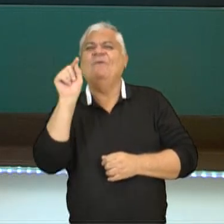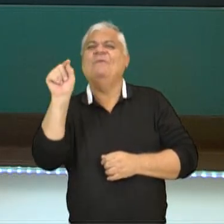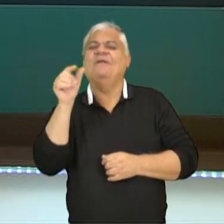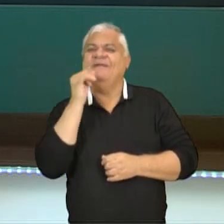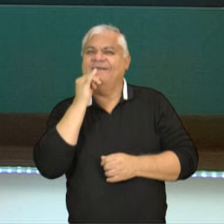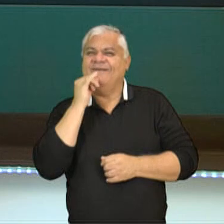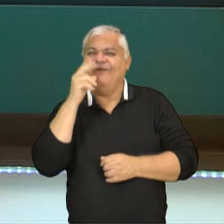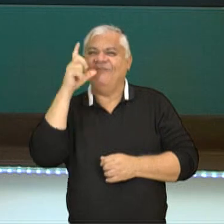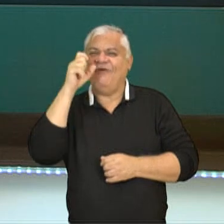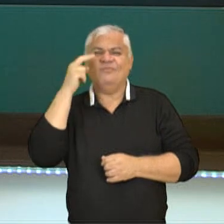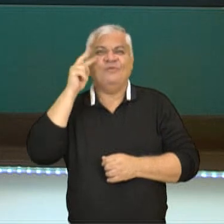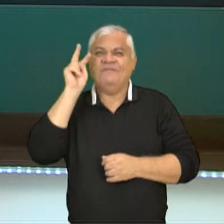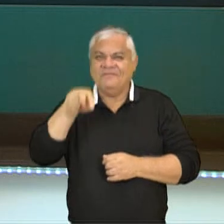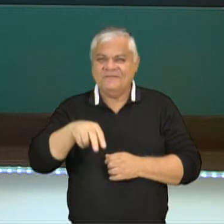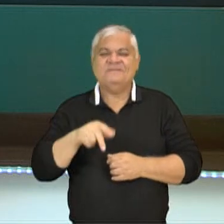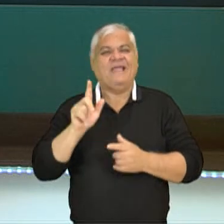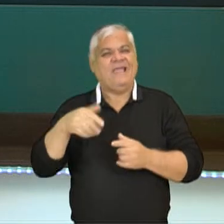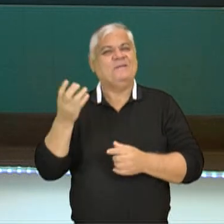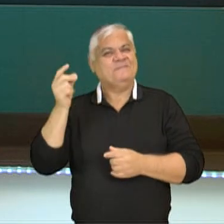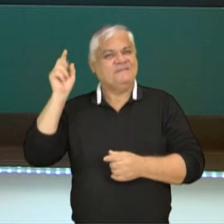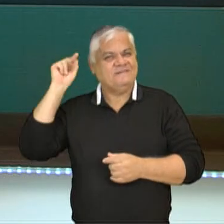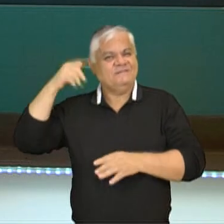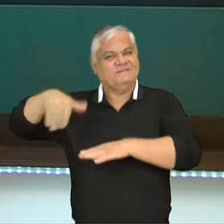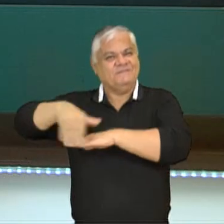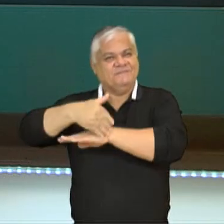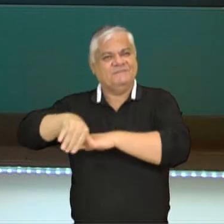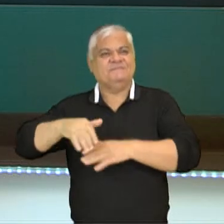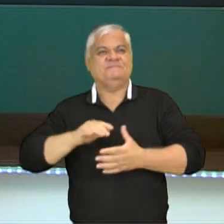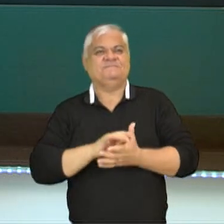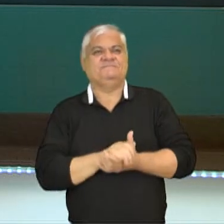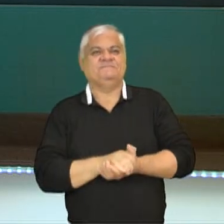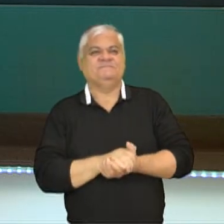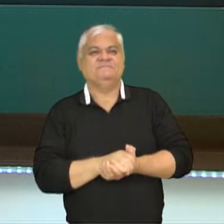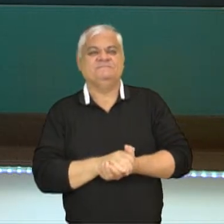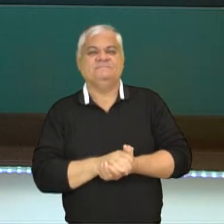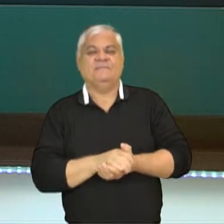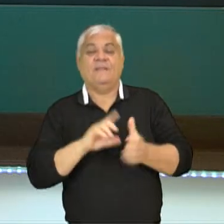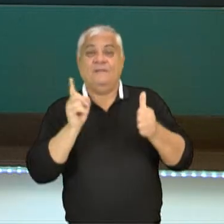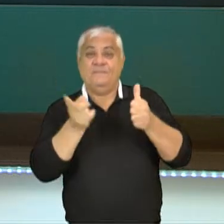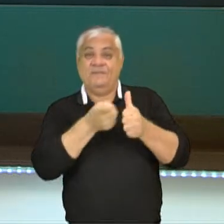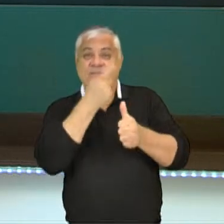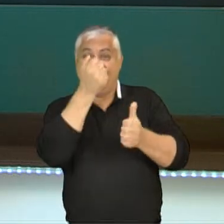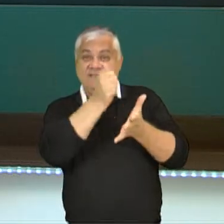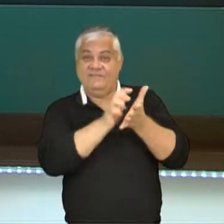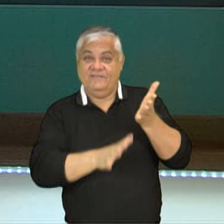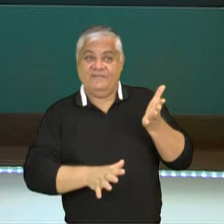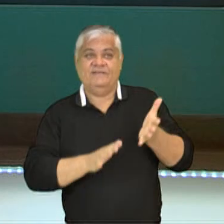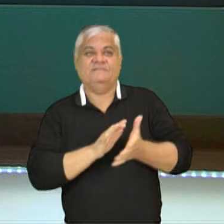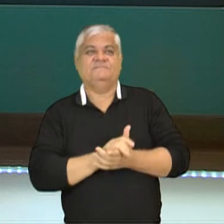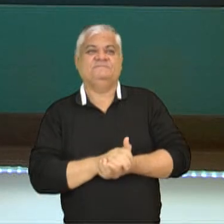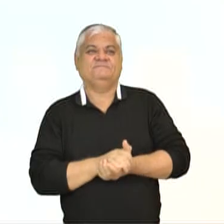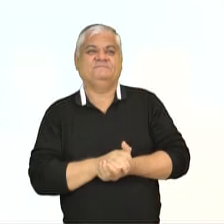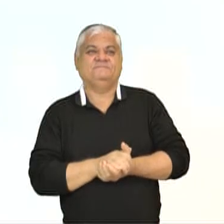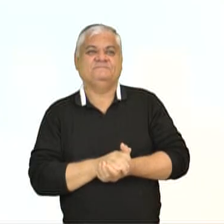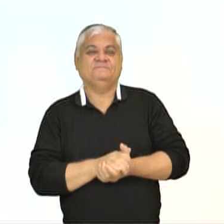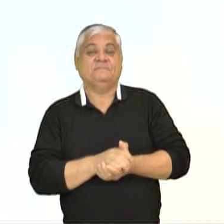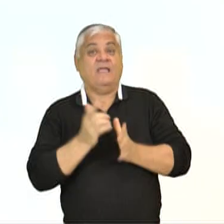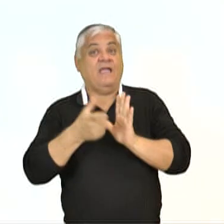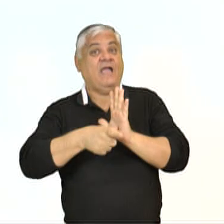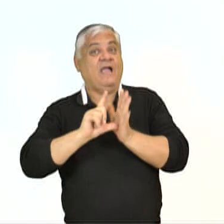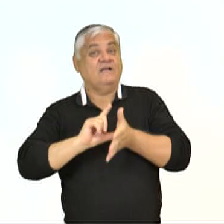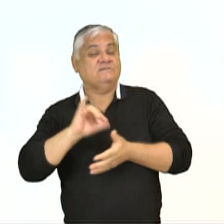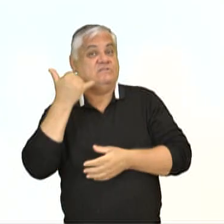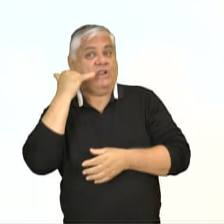tenham visto, como que era um telefone público. E vamos agora para a nossa primeira atividade. Antes,